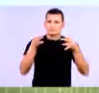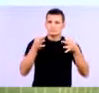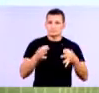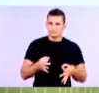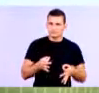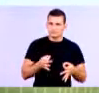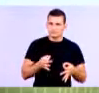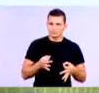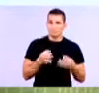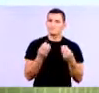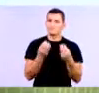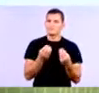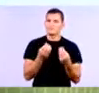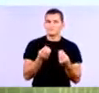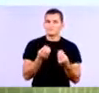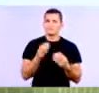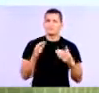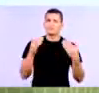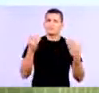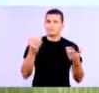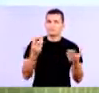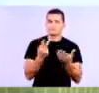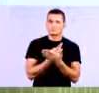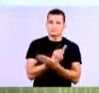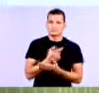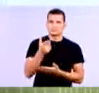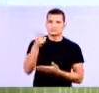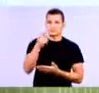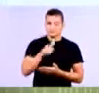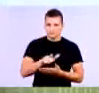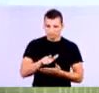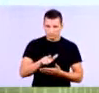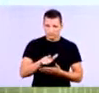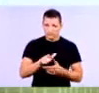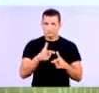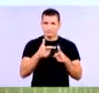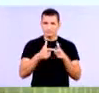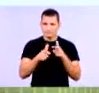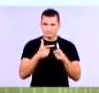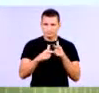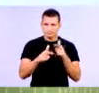Exatamente para que, quando ocorra novamente este